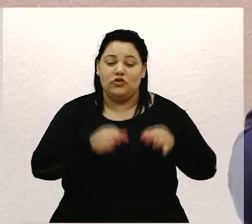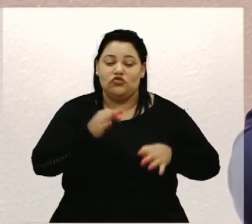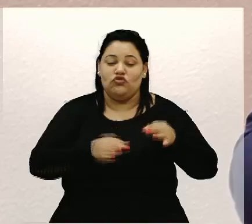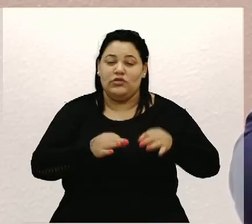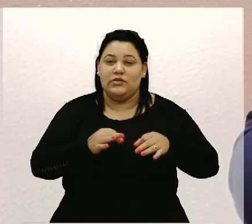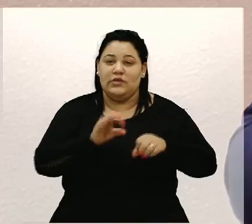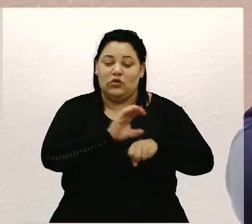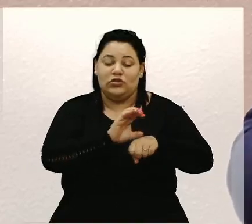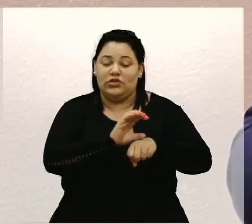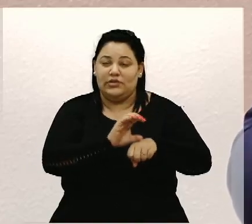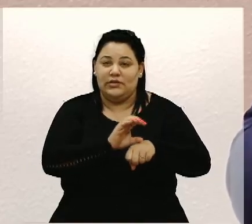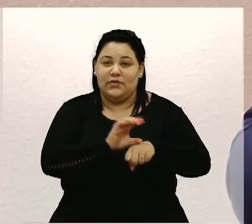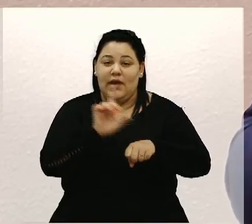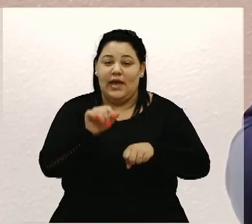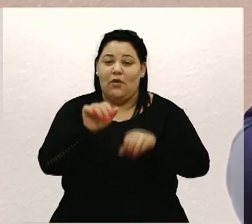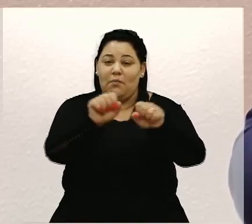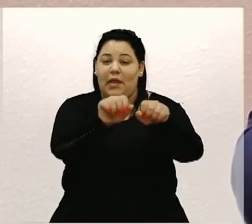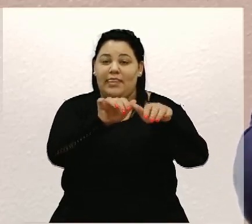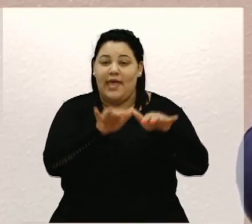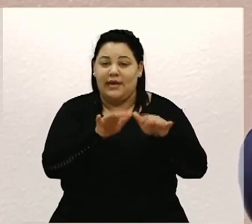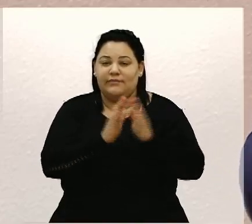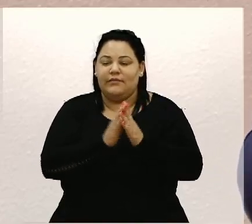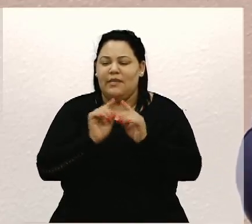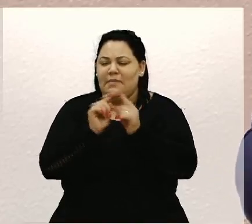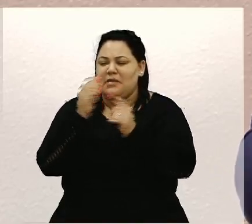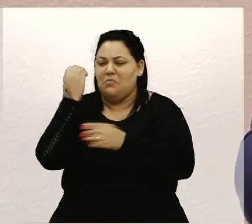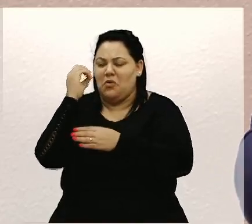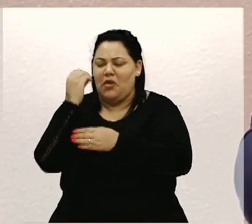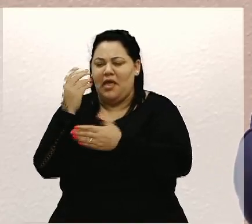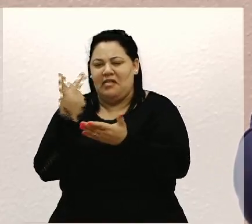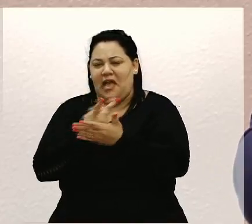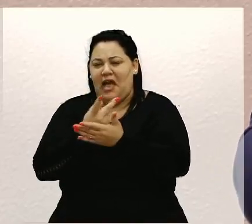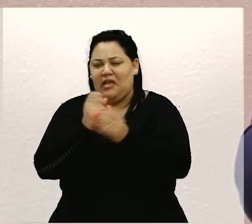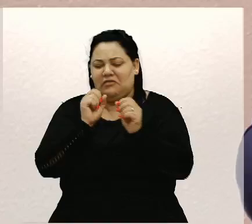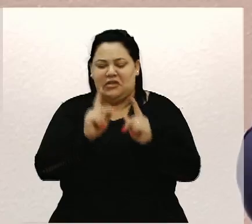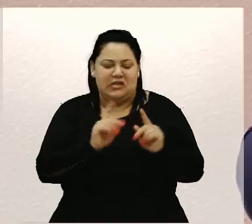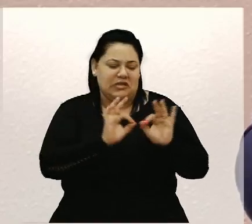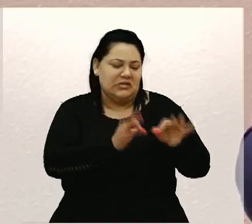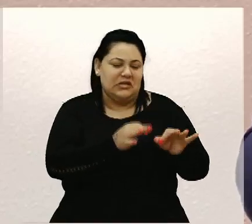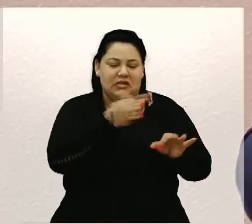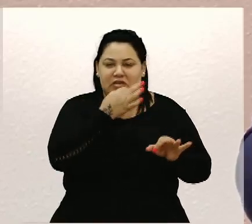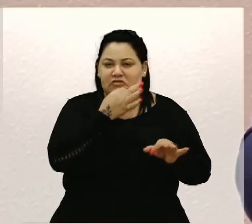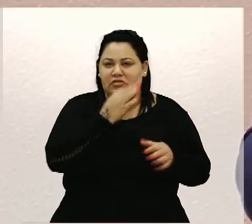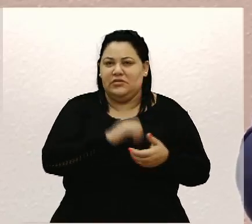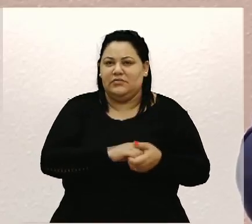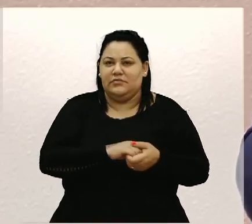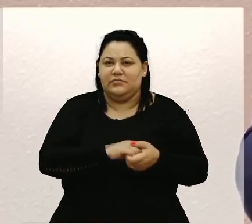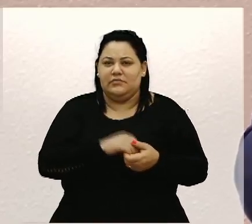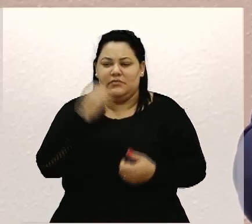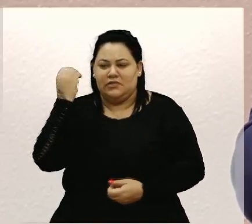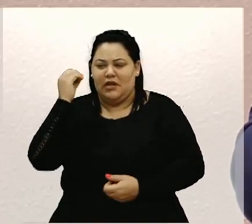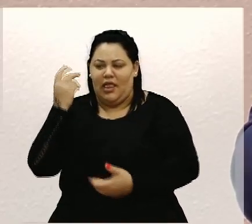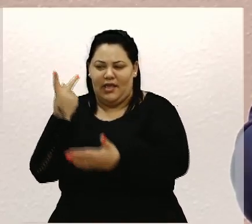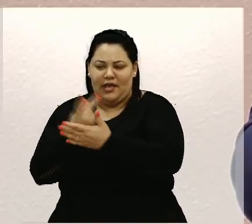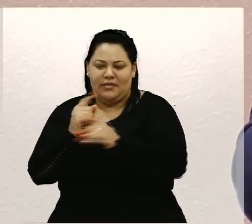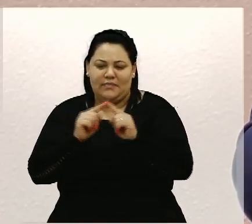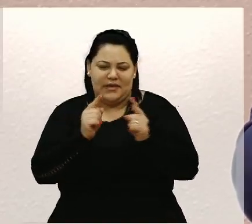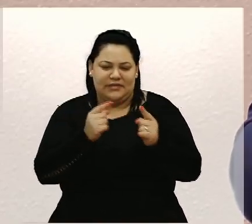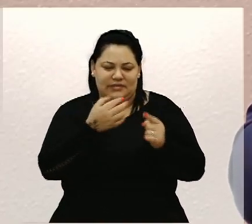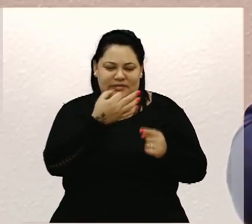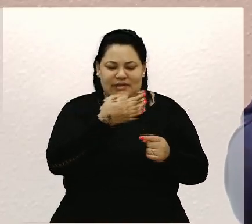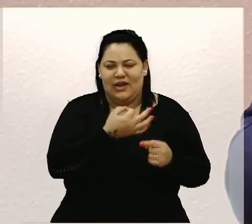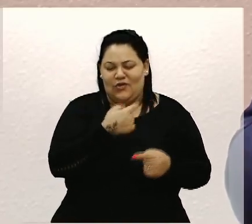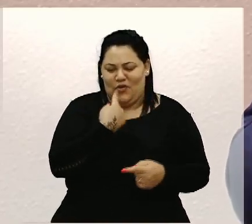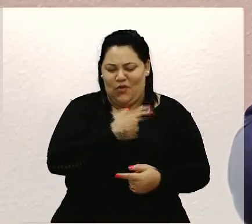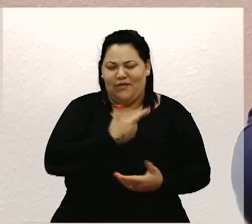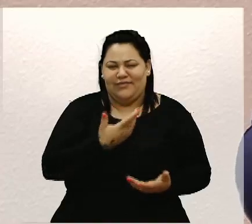Plenário. Mas, de repente, Porto Alegre deve estar errado. Quem está certo é nós, né? Capital está errado, mas quem está certo é nós. Então, eu tenho o projeto, por